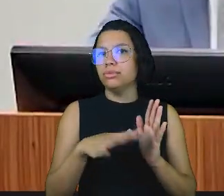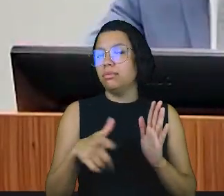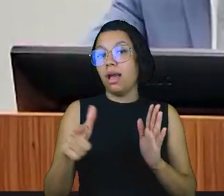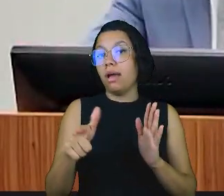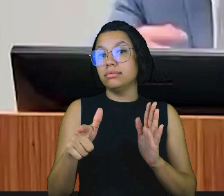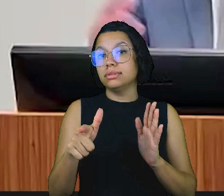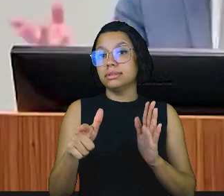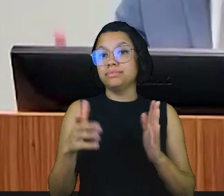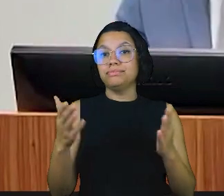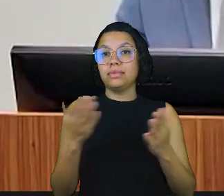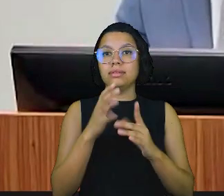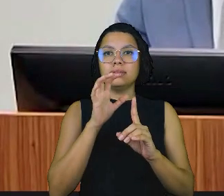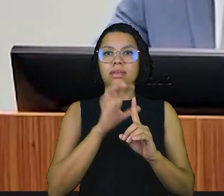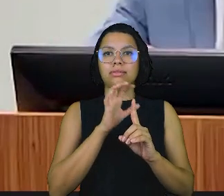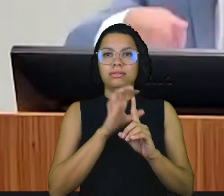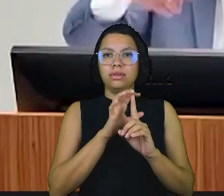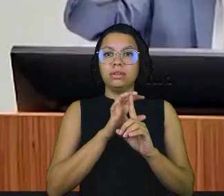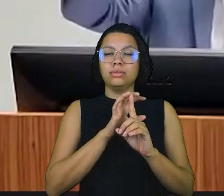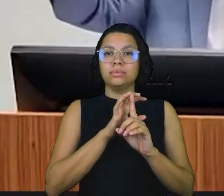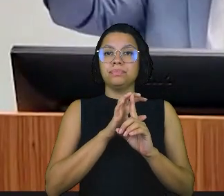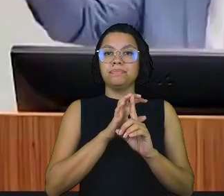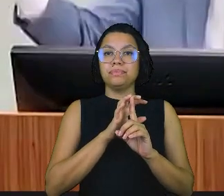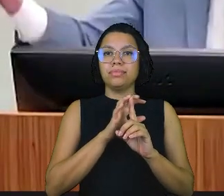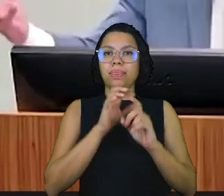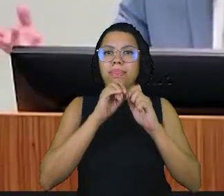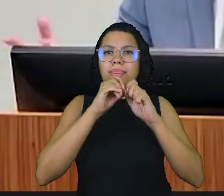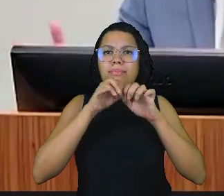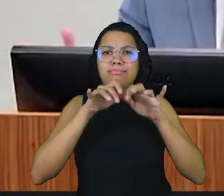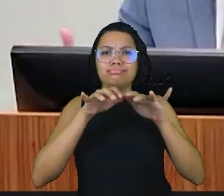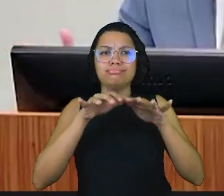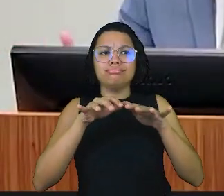efeito respingador sobre